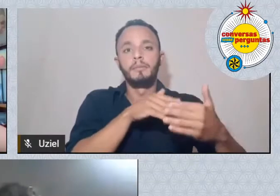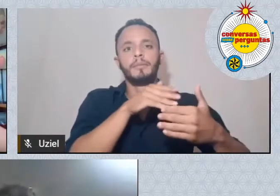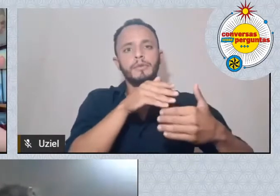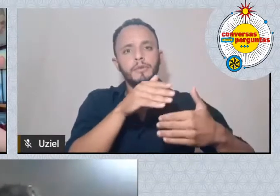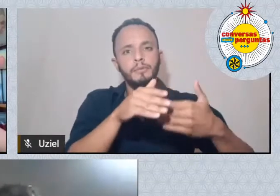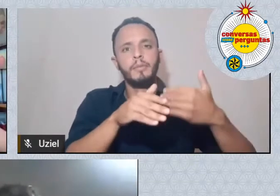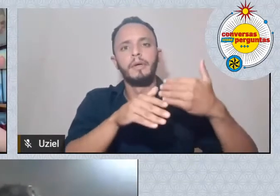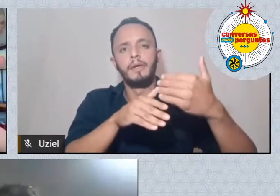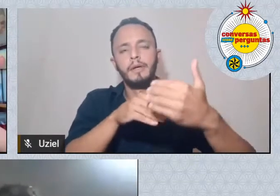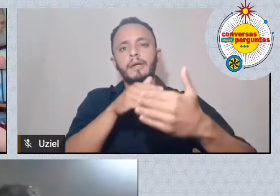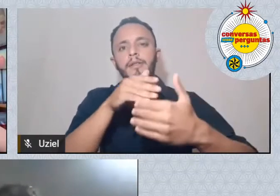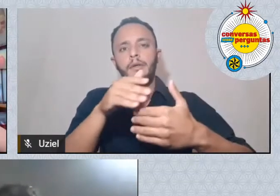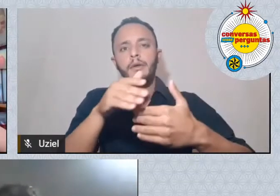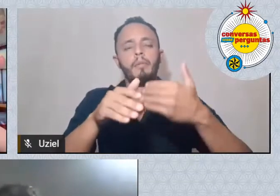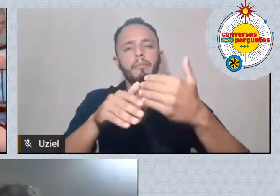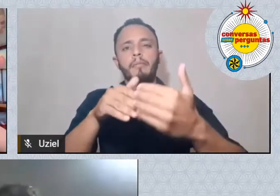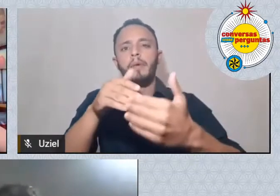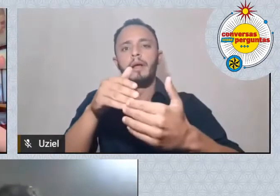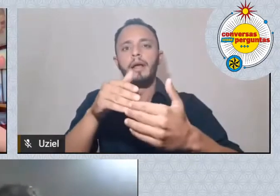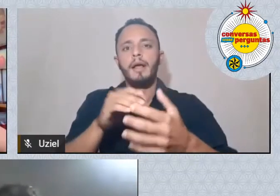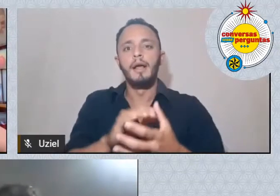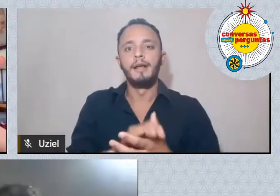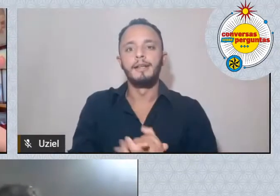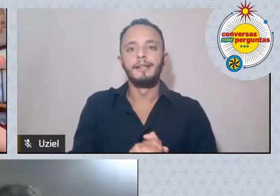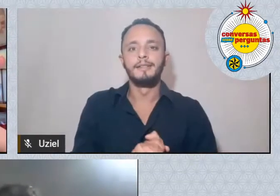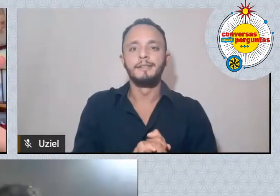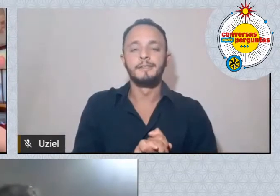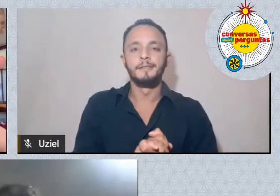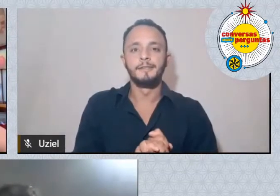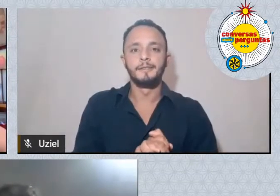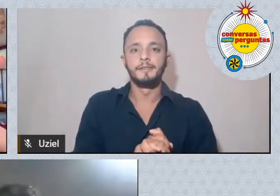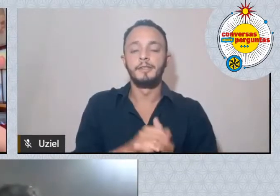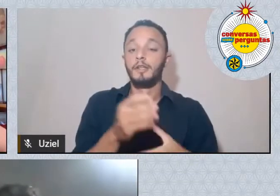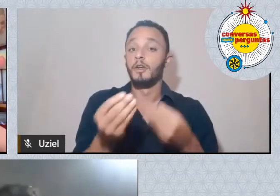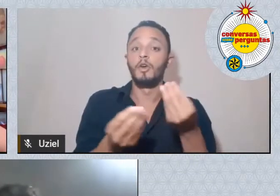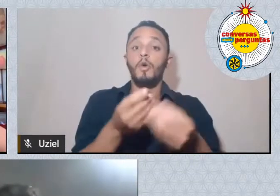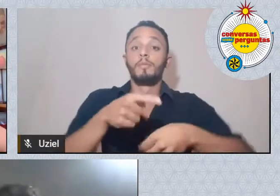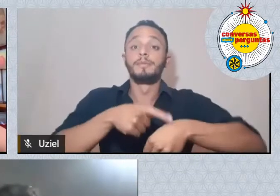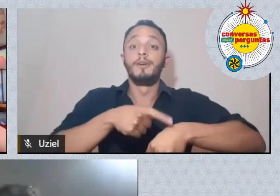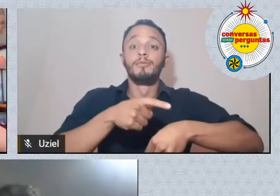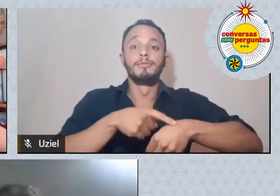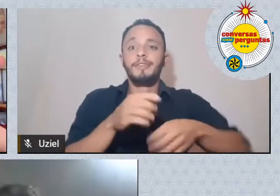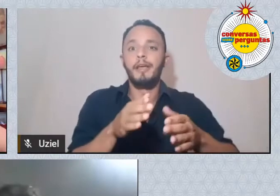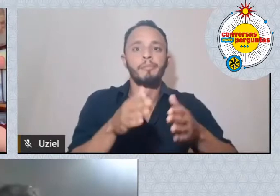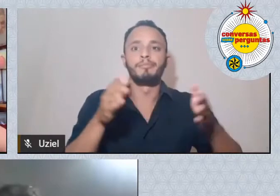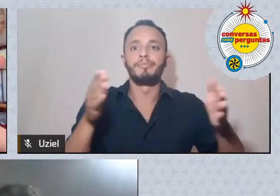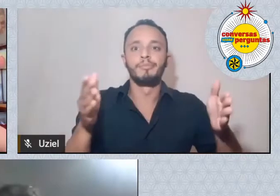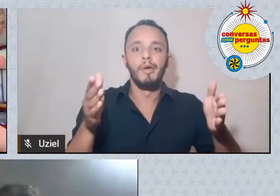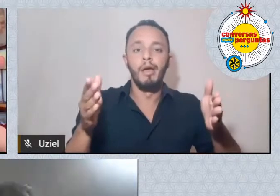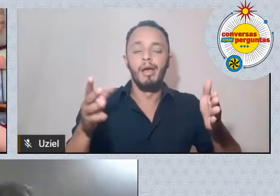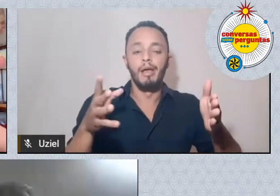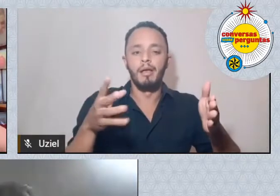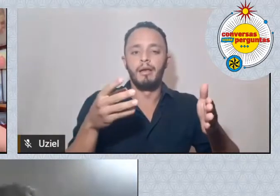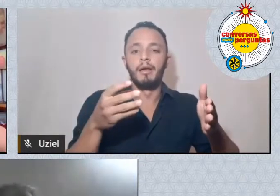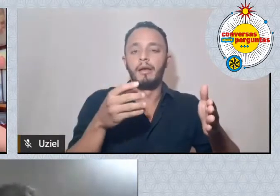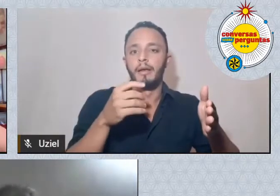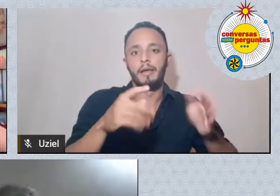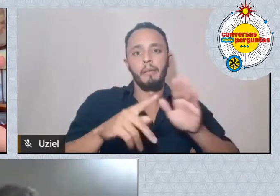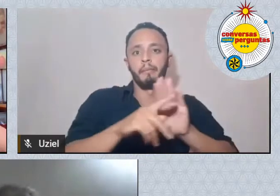e mais de como ela se dá no tempo mais longo, no tempo